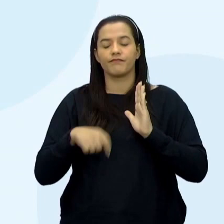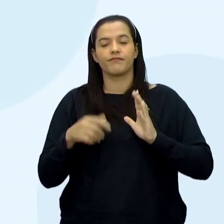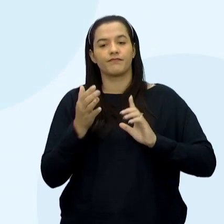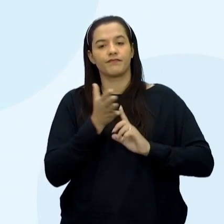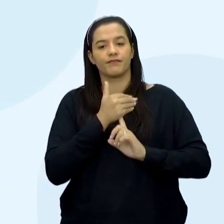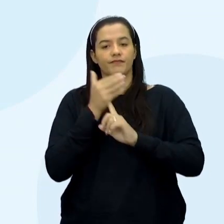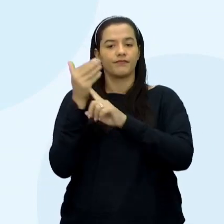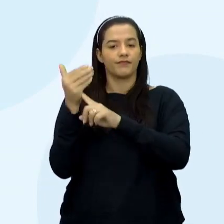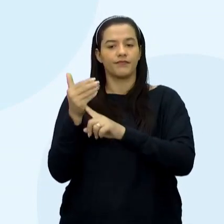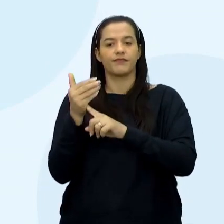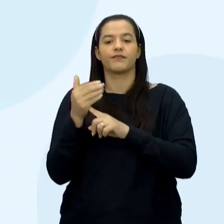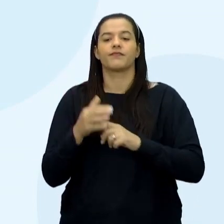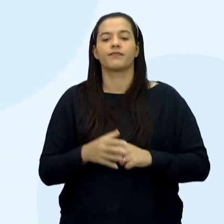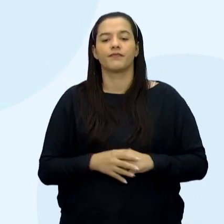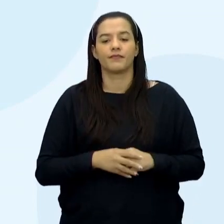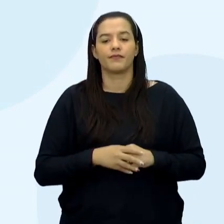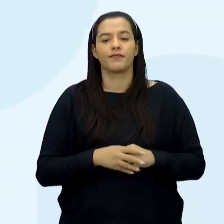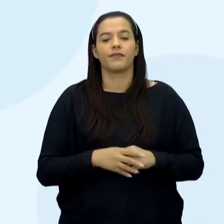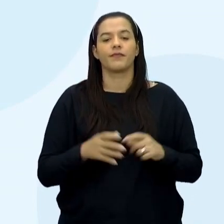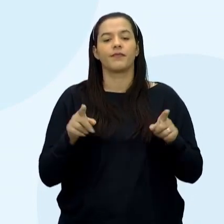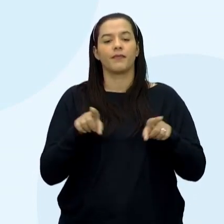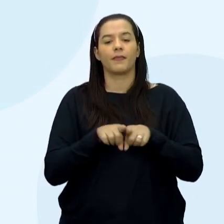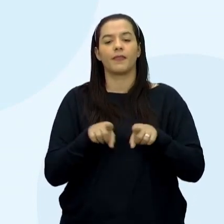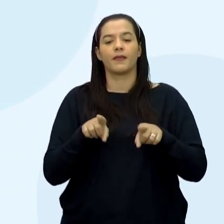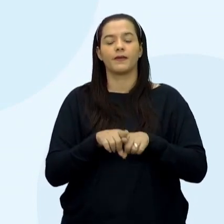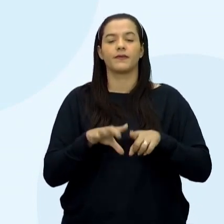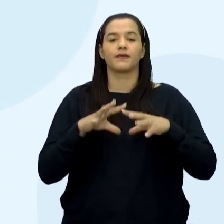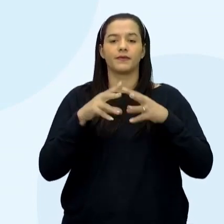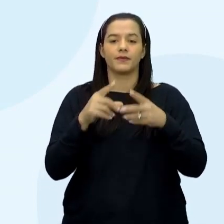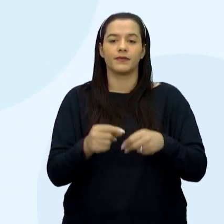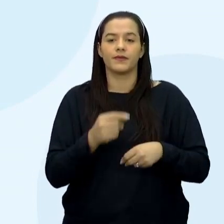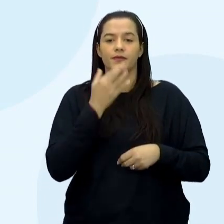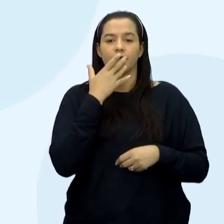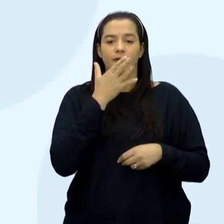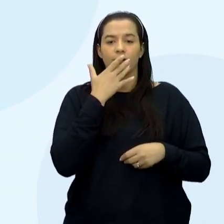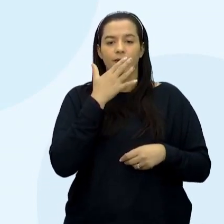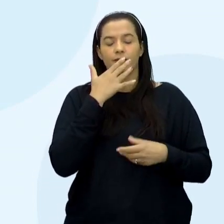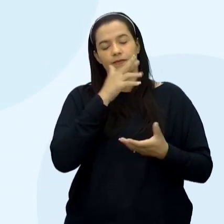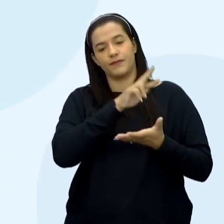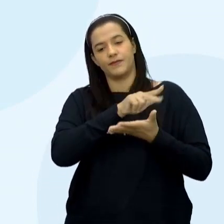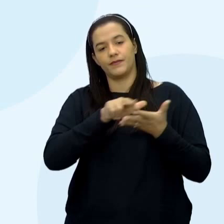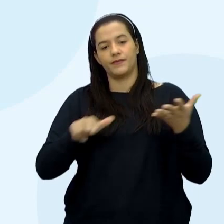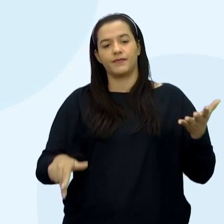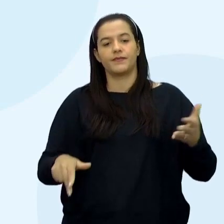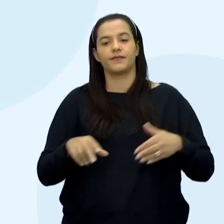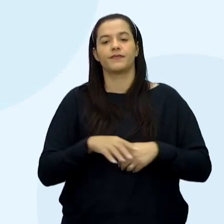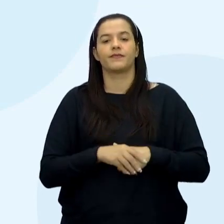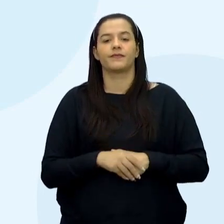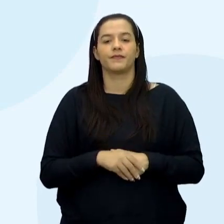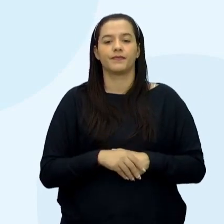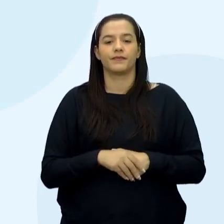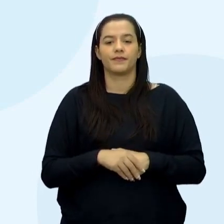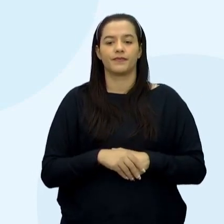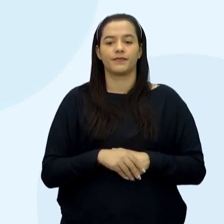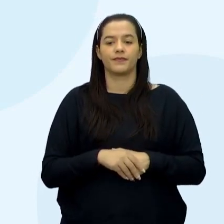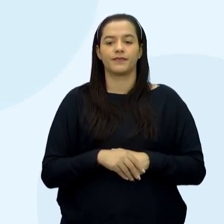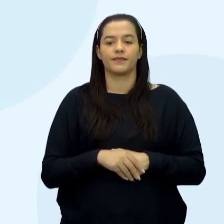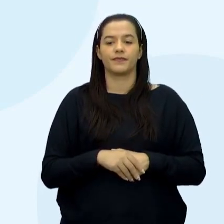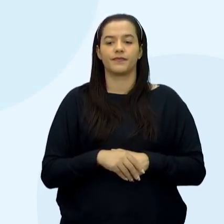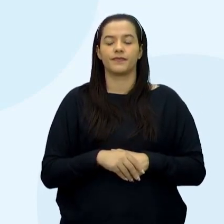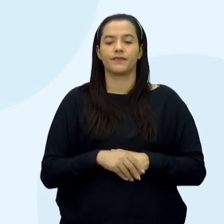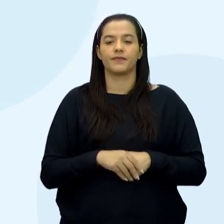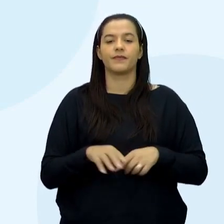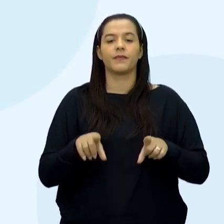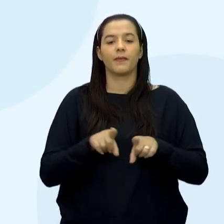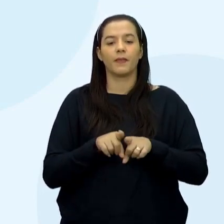né? É tecnológico, ele é também todo colorido, né? E nesse